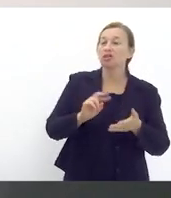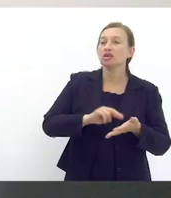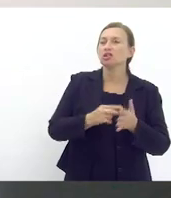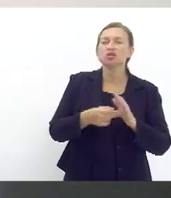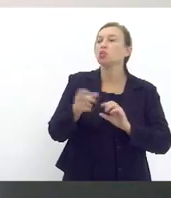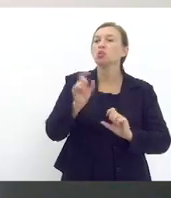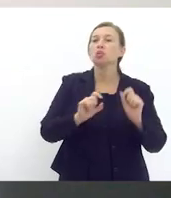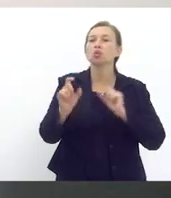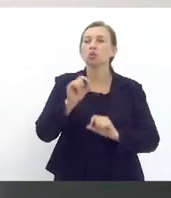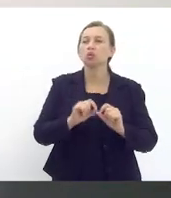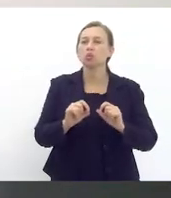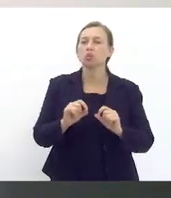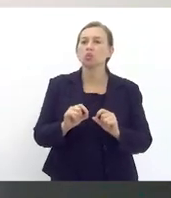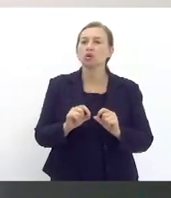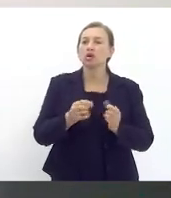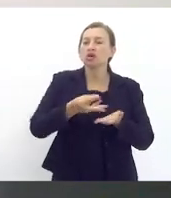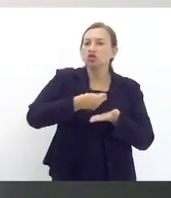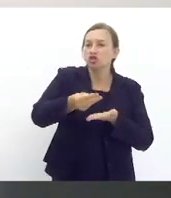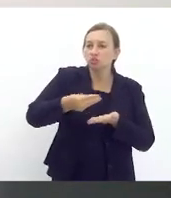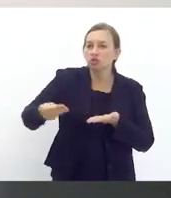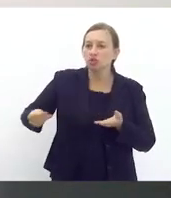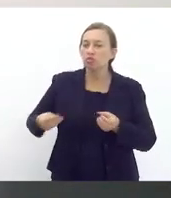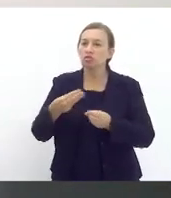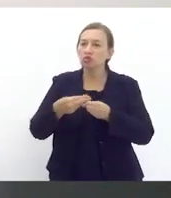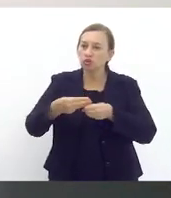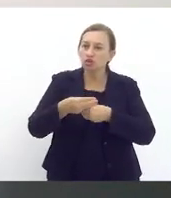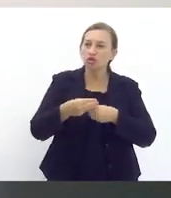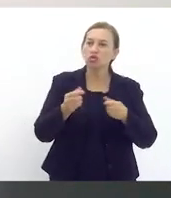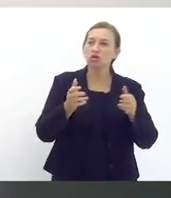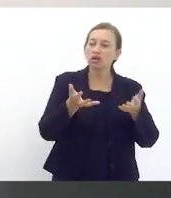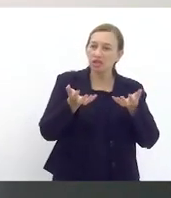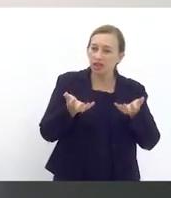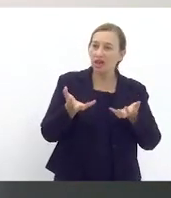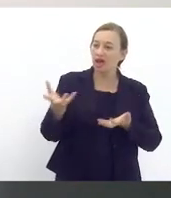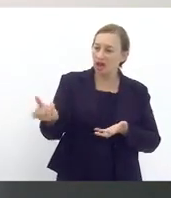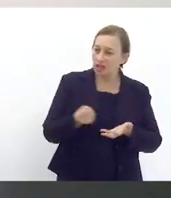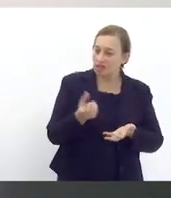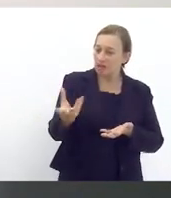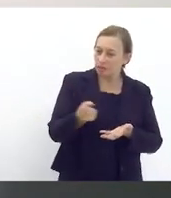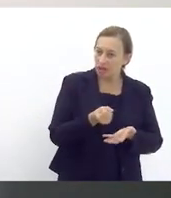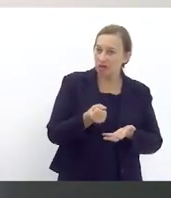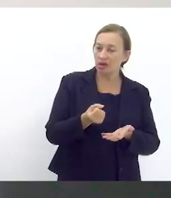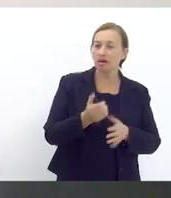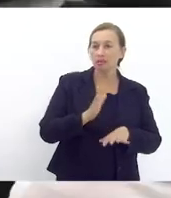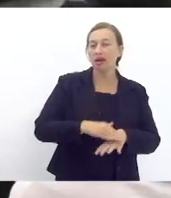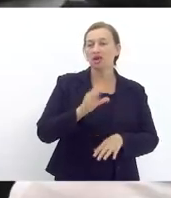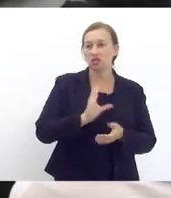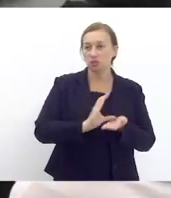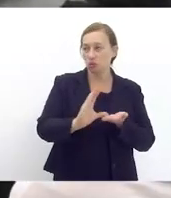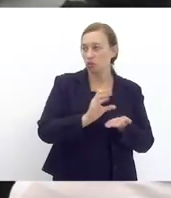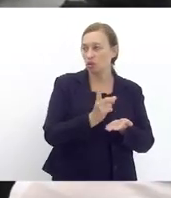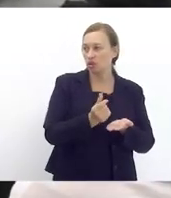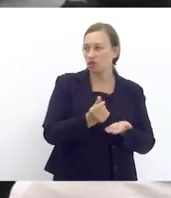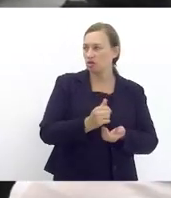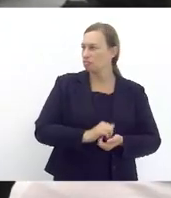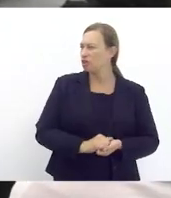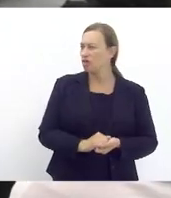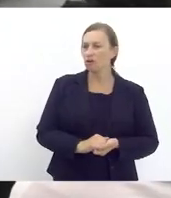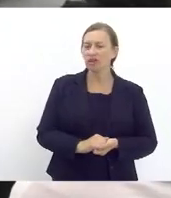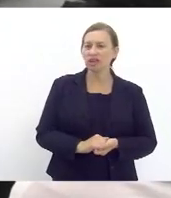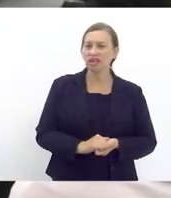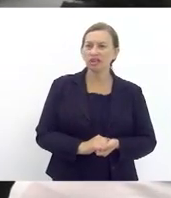vão ser rede distribuídos para municípios que queiram receber numa segunda rodada mais verba antes de jogar